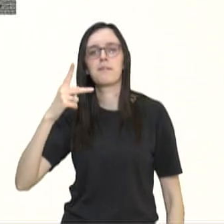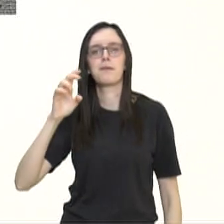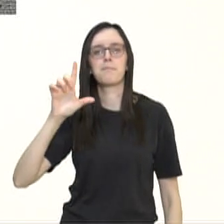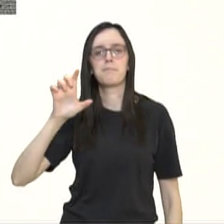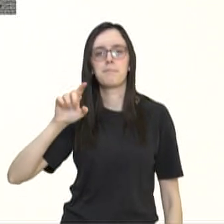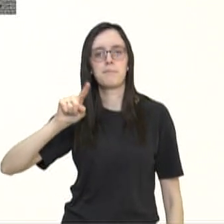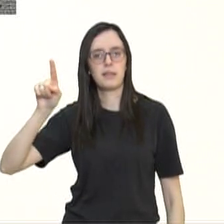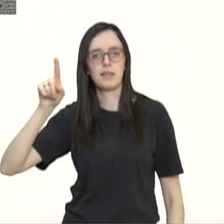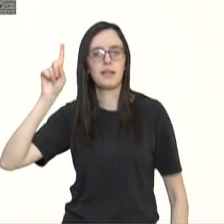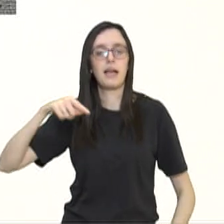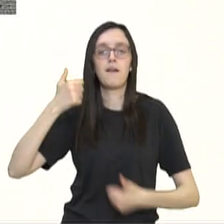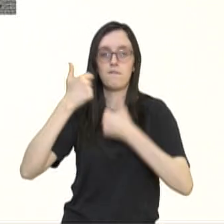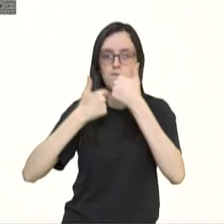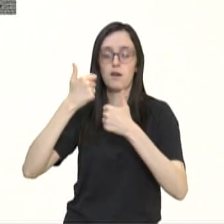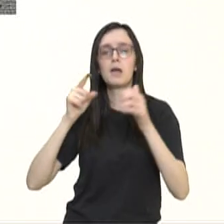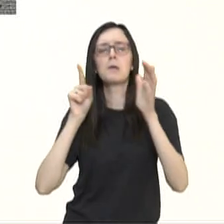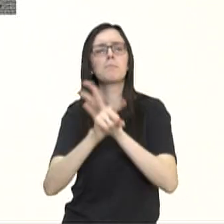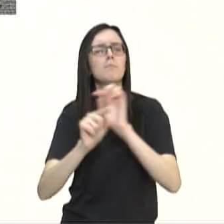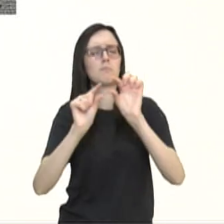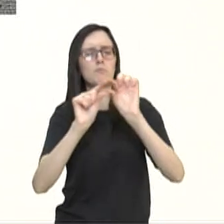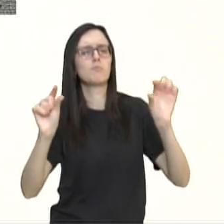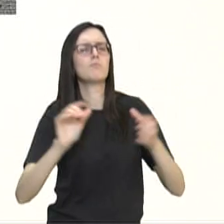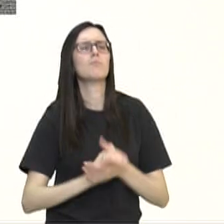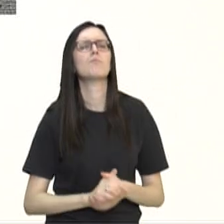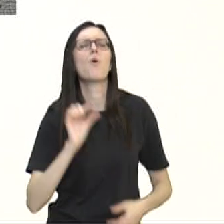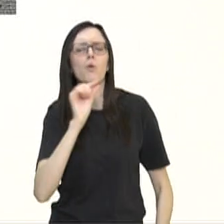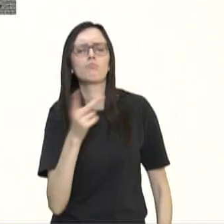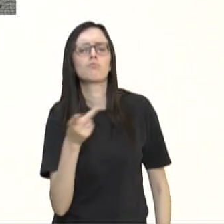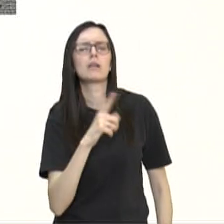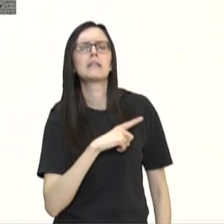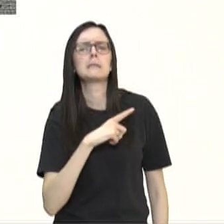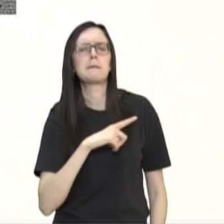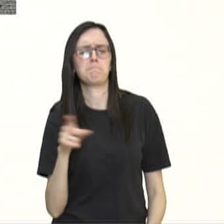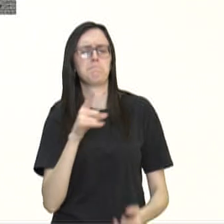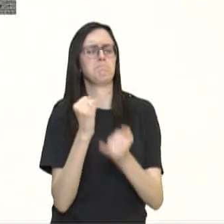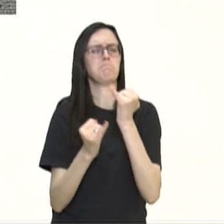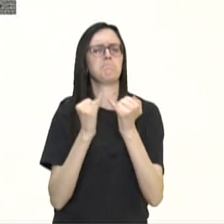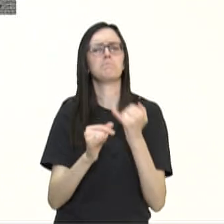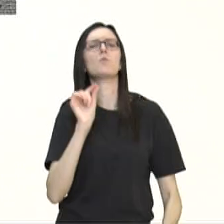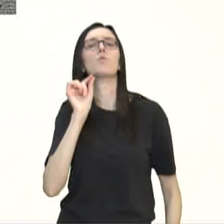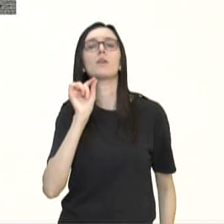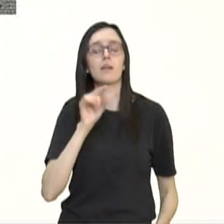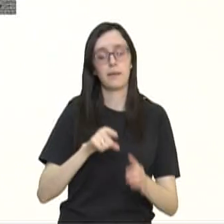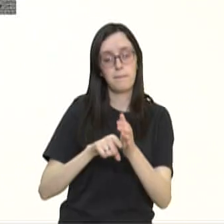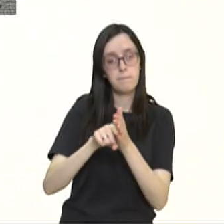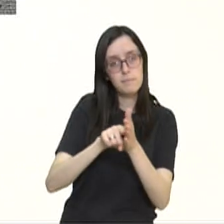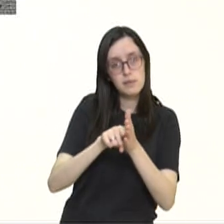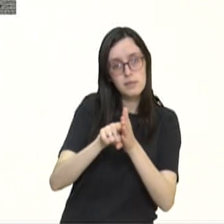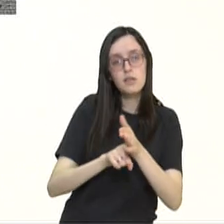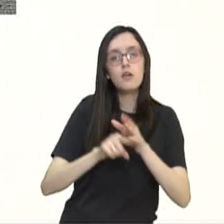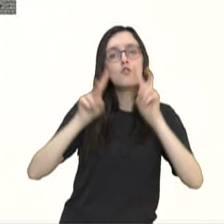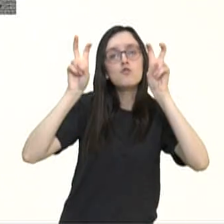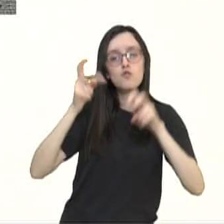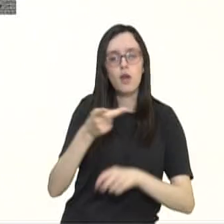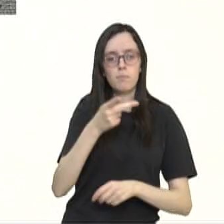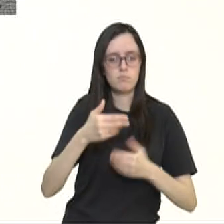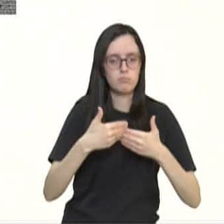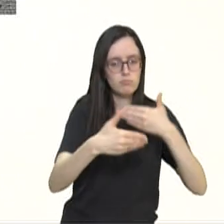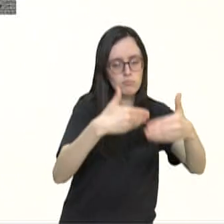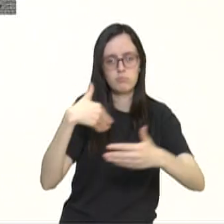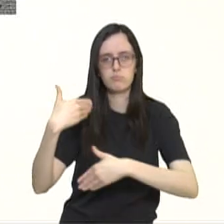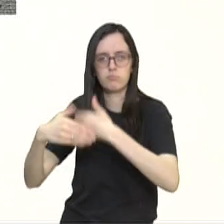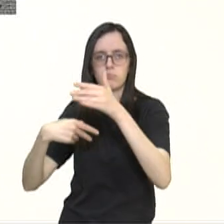ser cobrados tanto em provas de Enem futuramente, como em algum concurso, né? E mesmo para